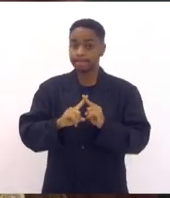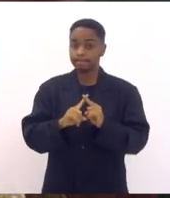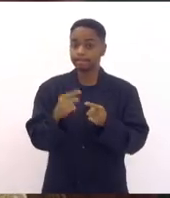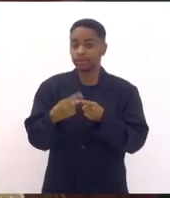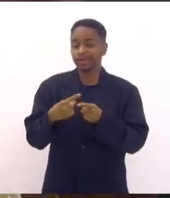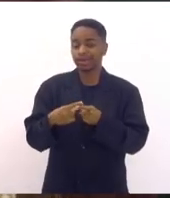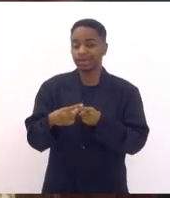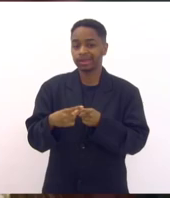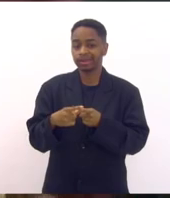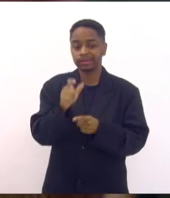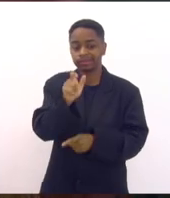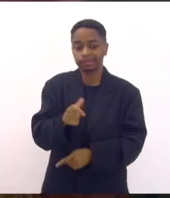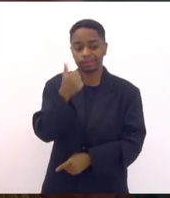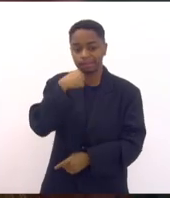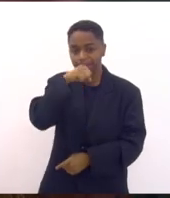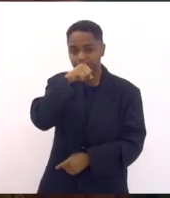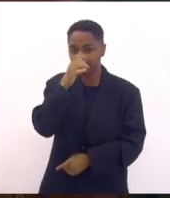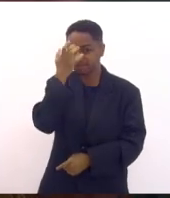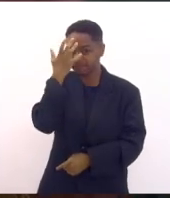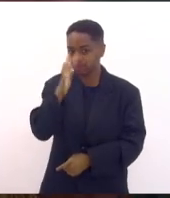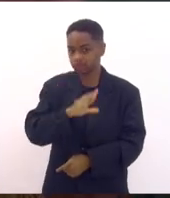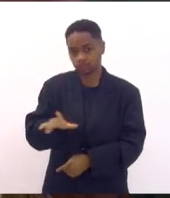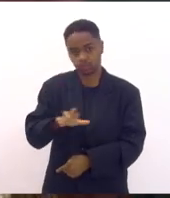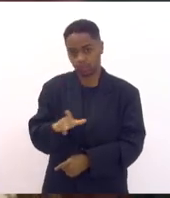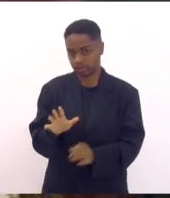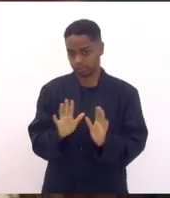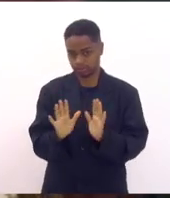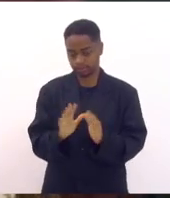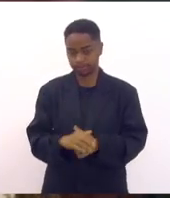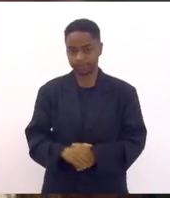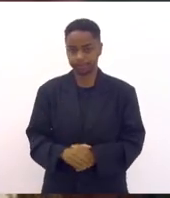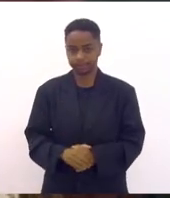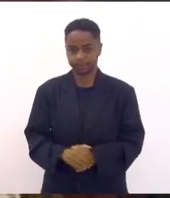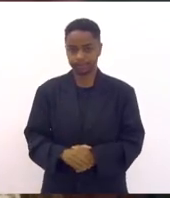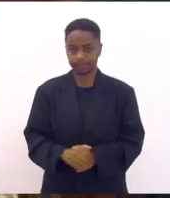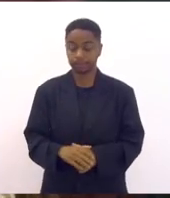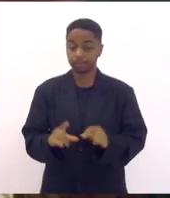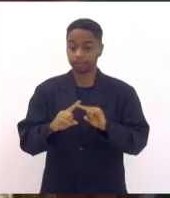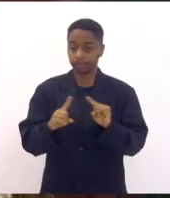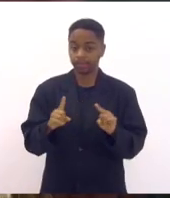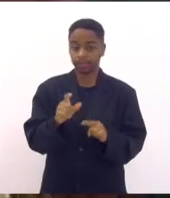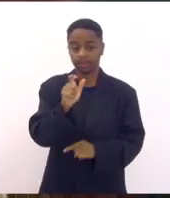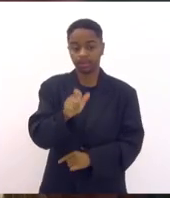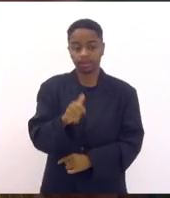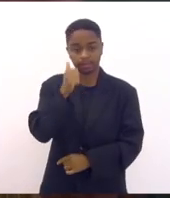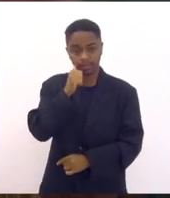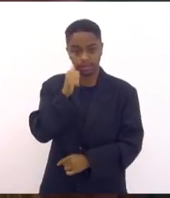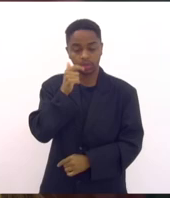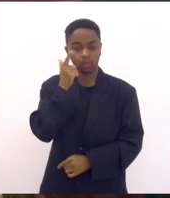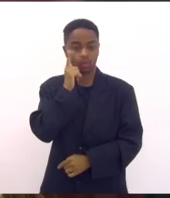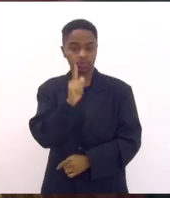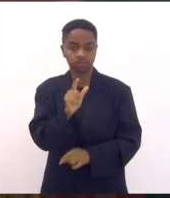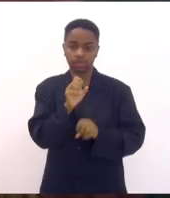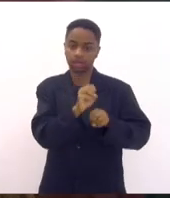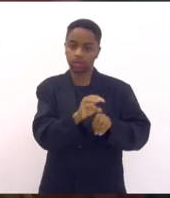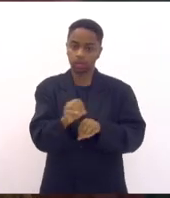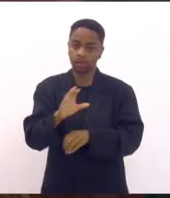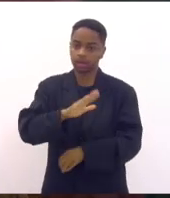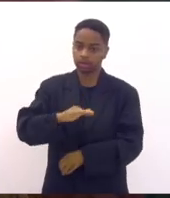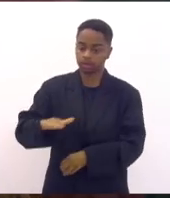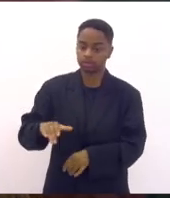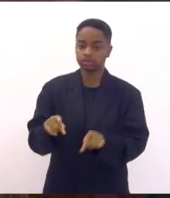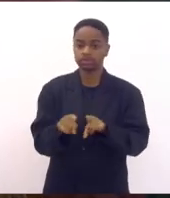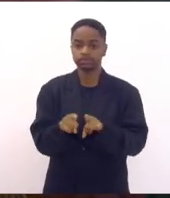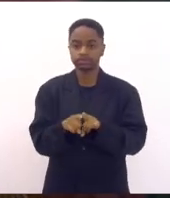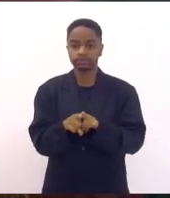mãe não é uma experiência fácil ela eduque essa criança para que ela